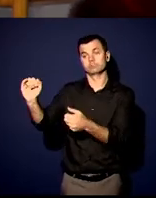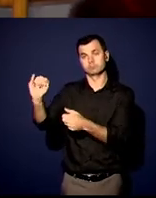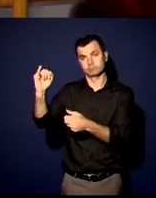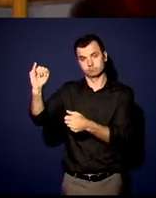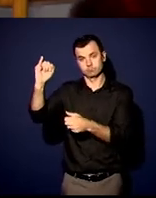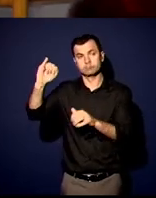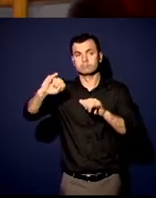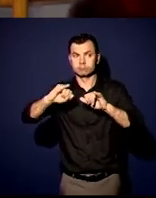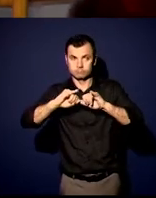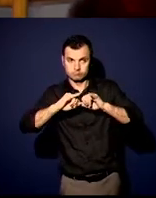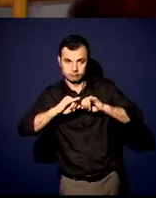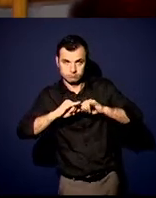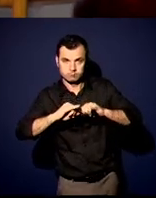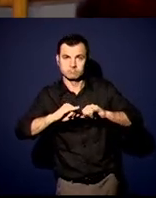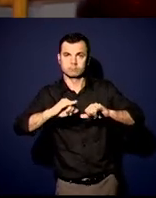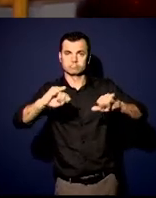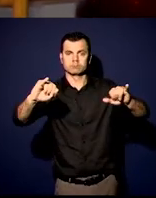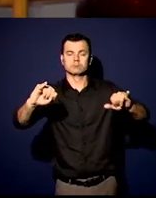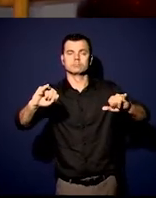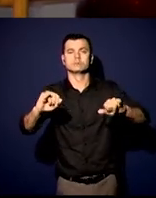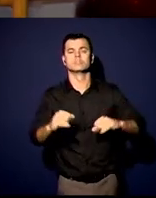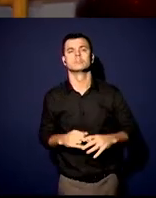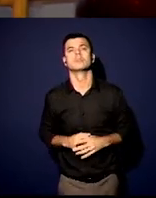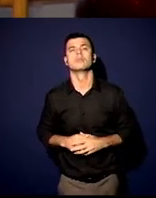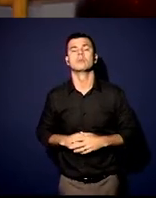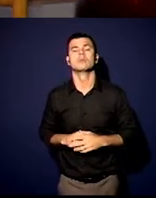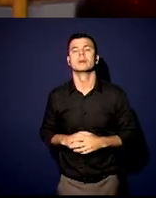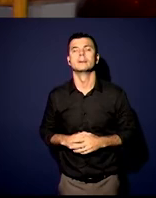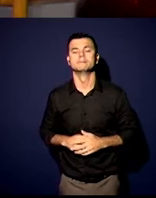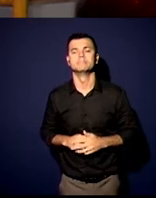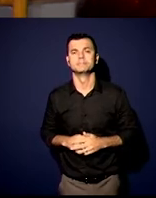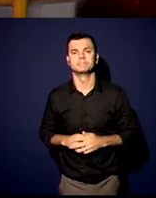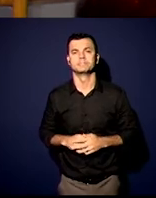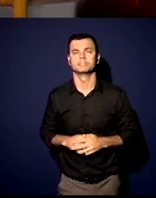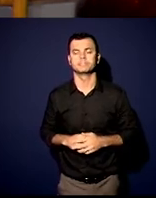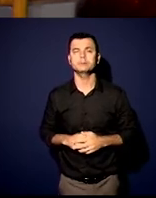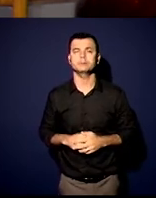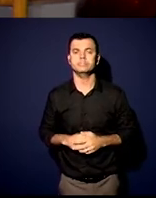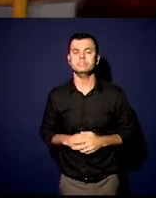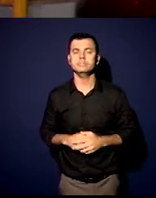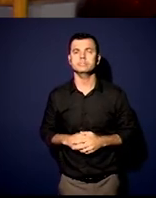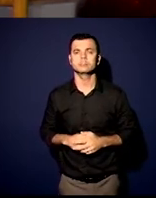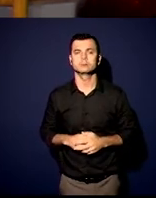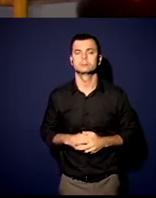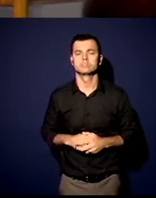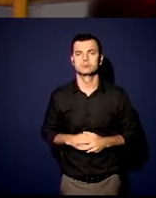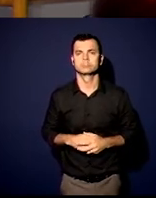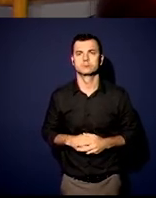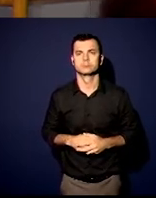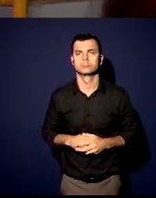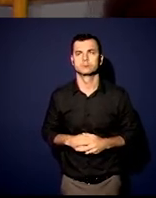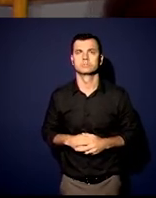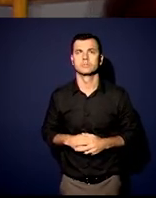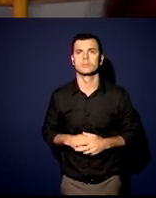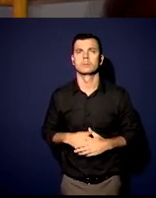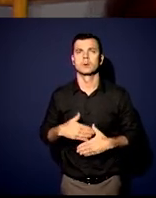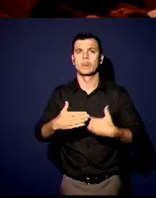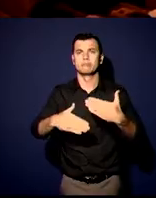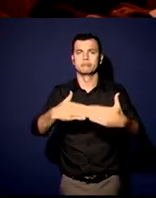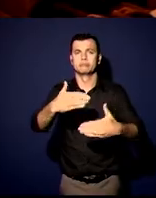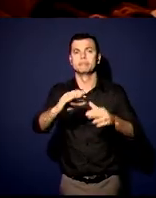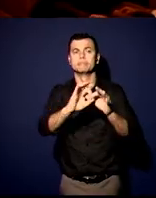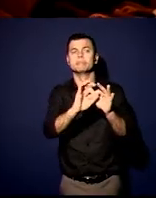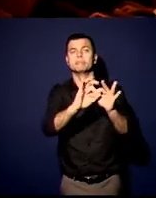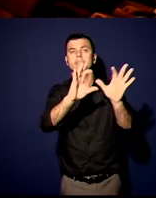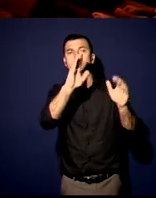manifestações nesse sentido como se houver o processo democrático